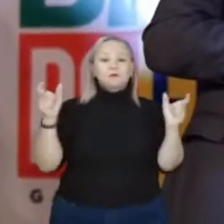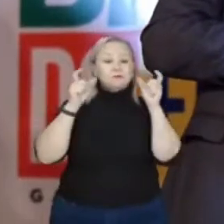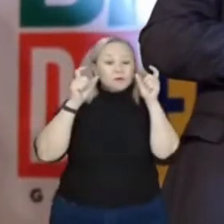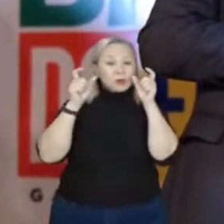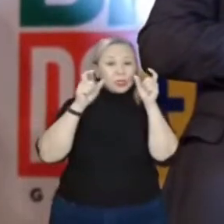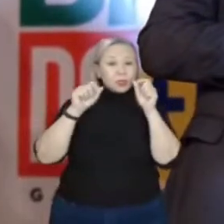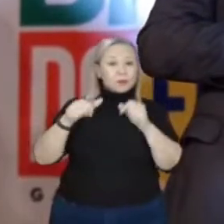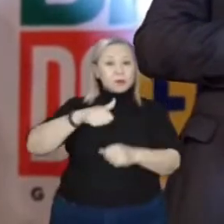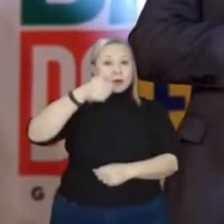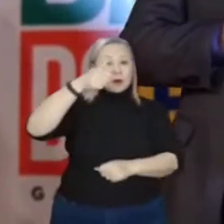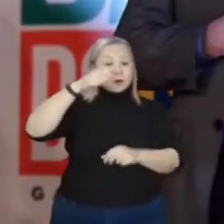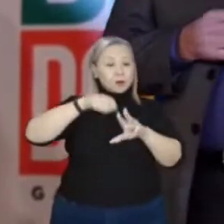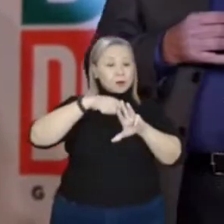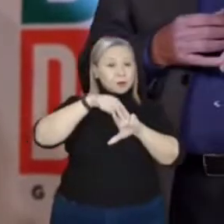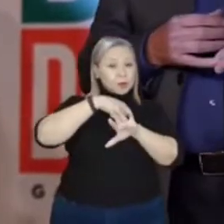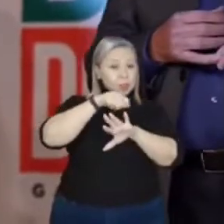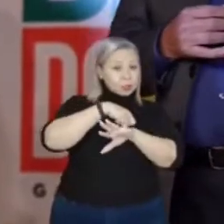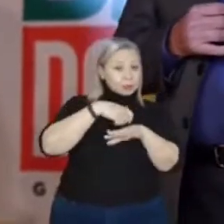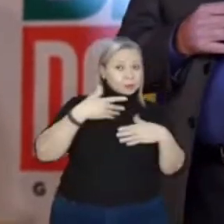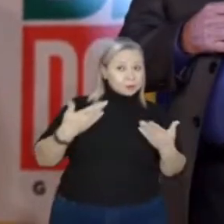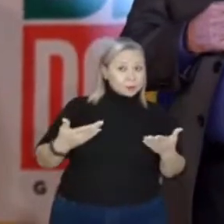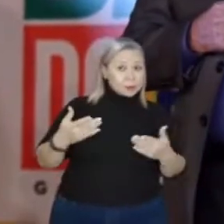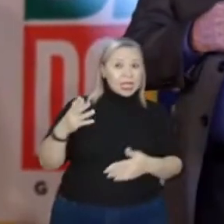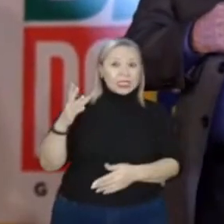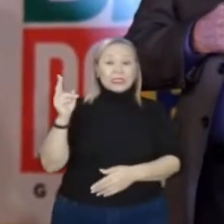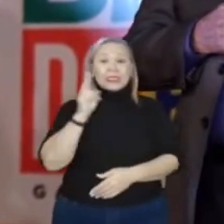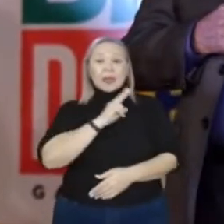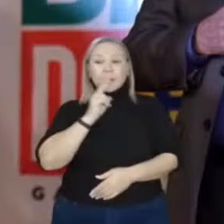primeiros meses, as emergências